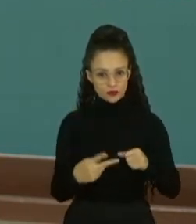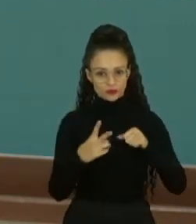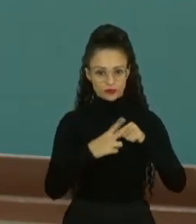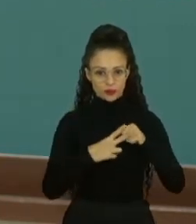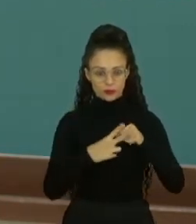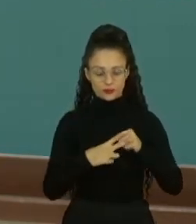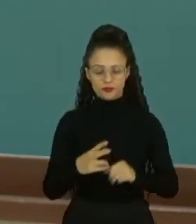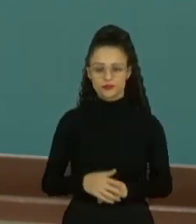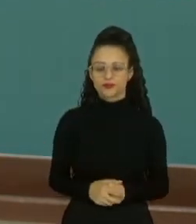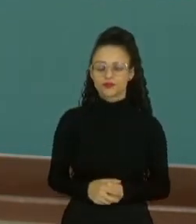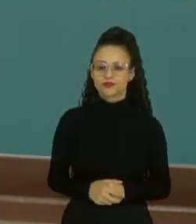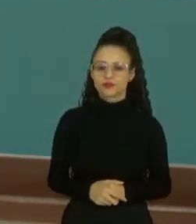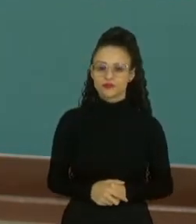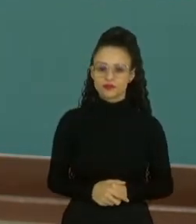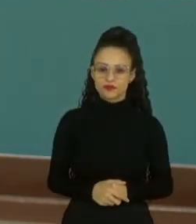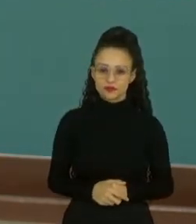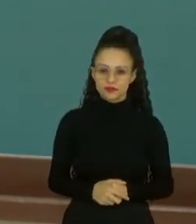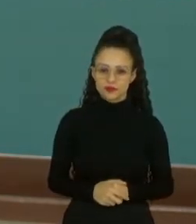verbal.